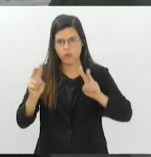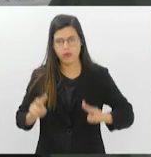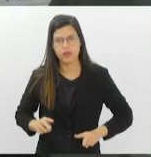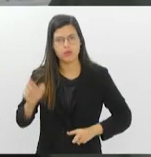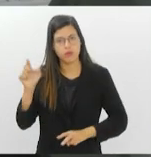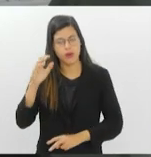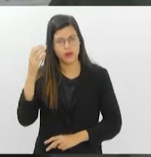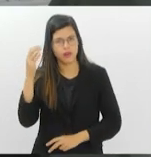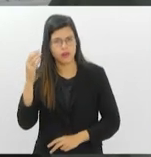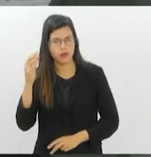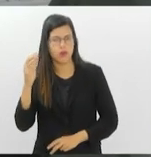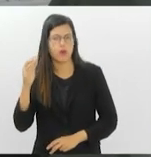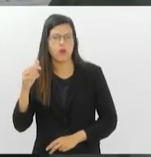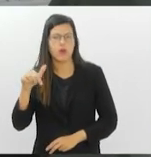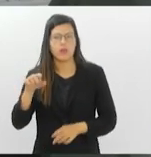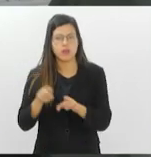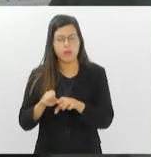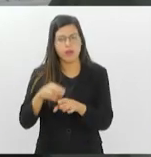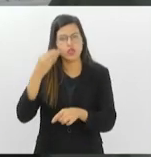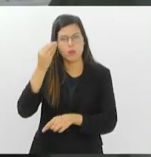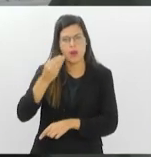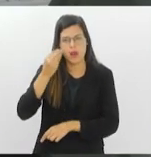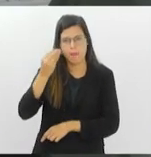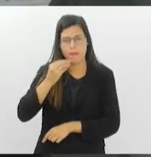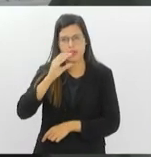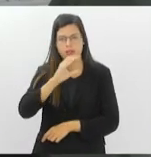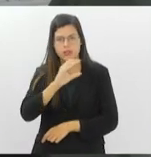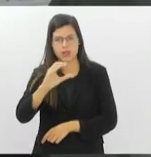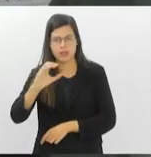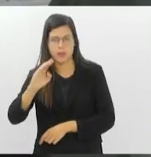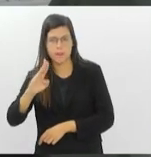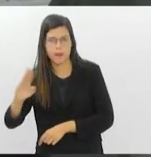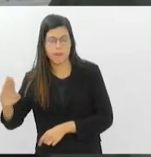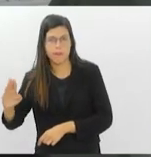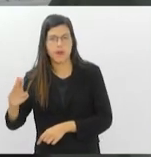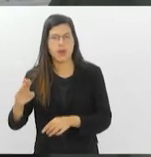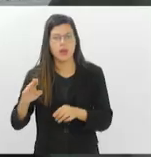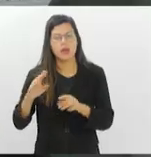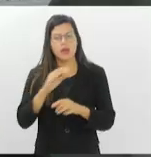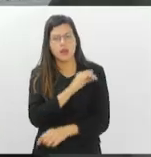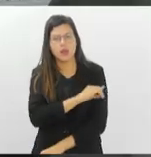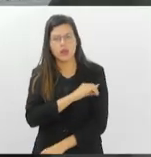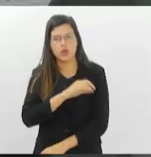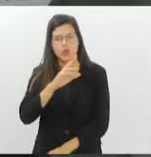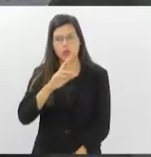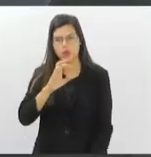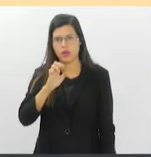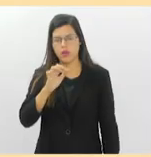festival Experimenta no CCBB e o rio refugia no Sesc